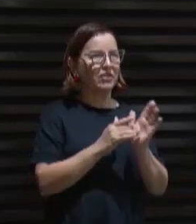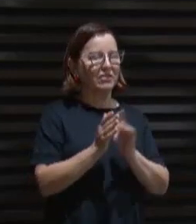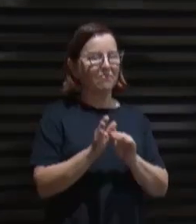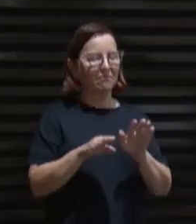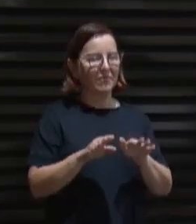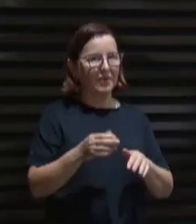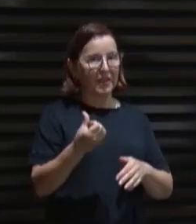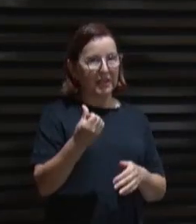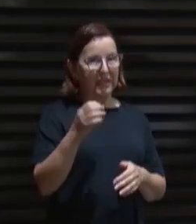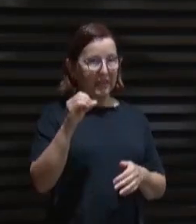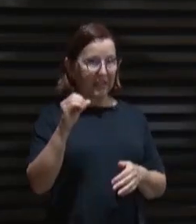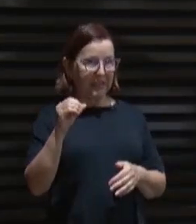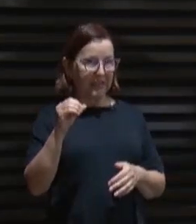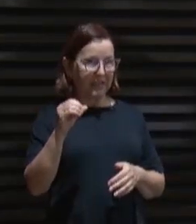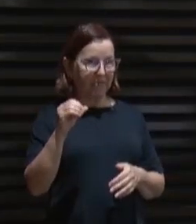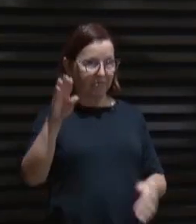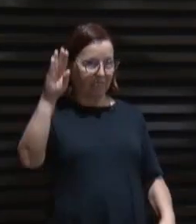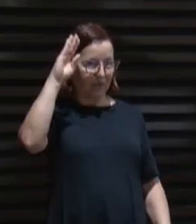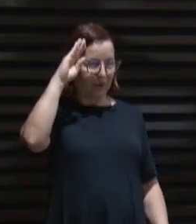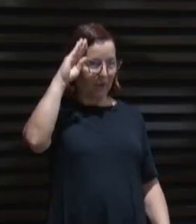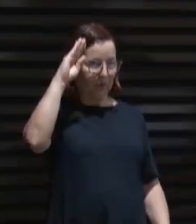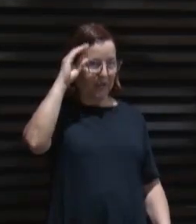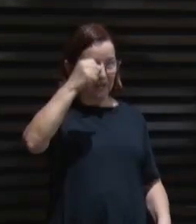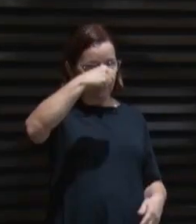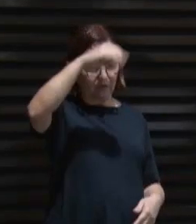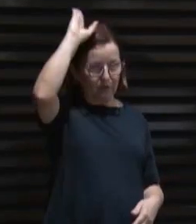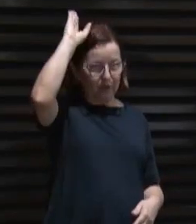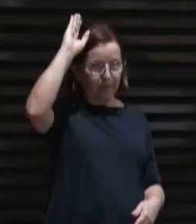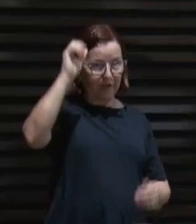romanos e mais os guardas